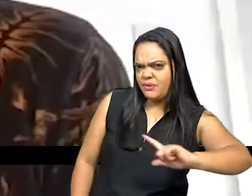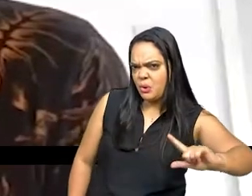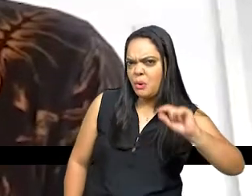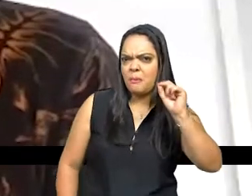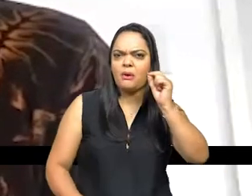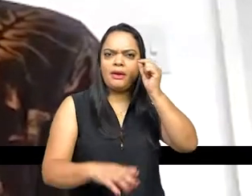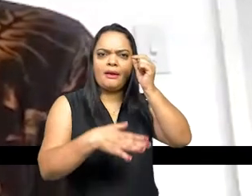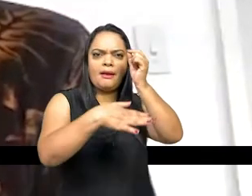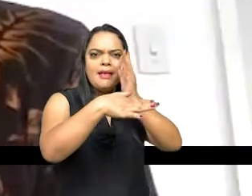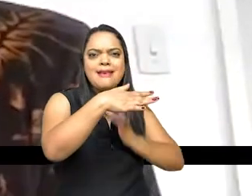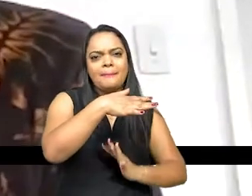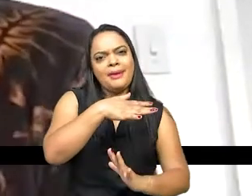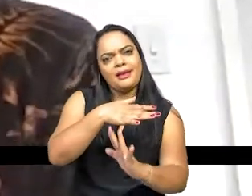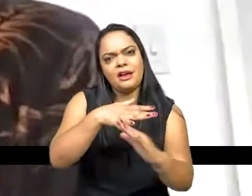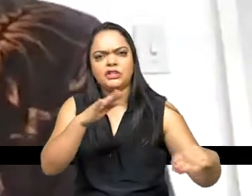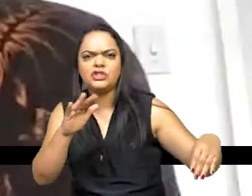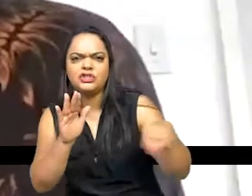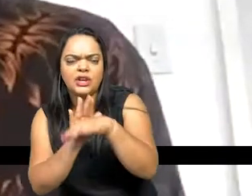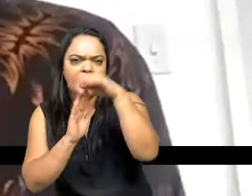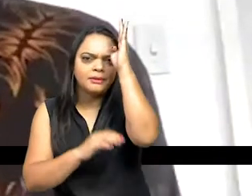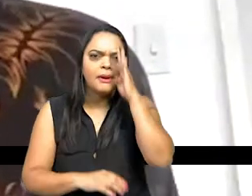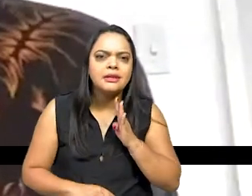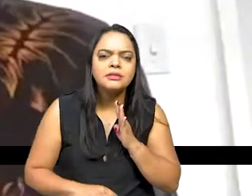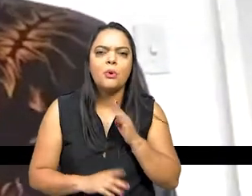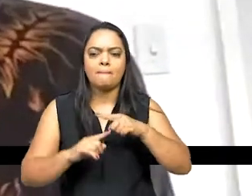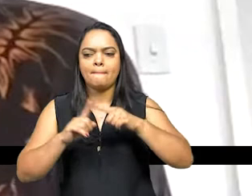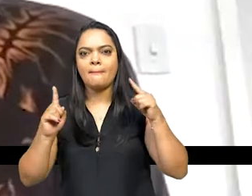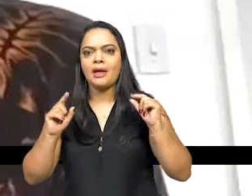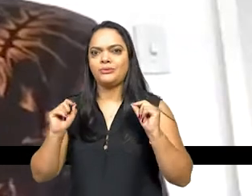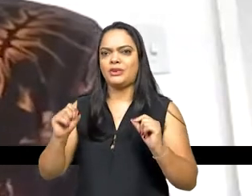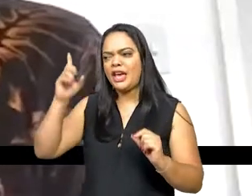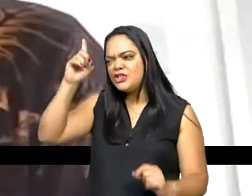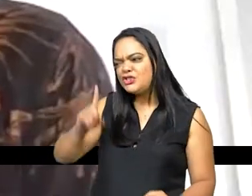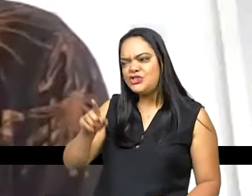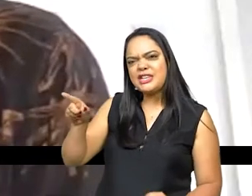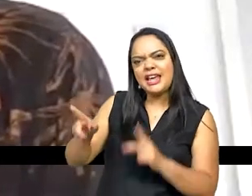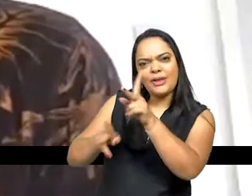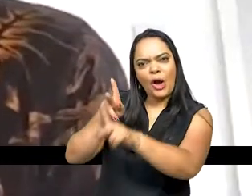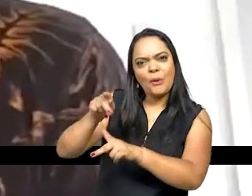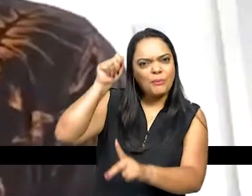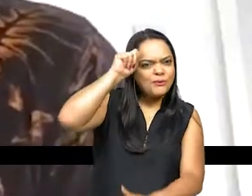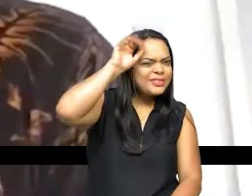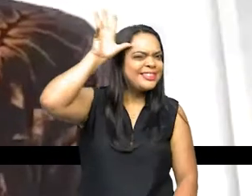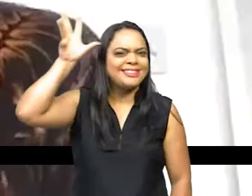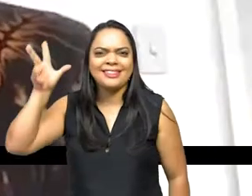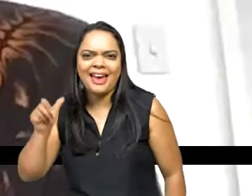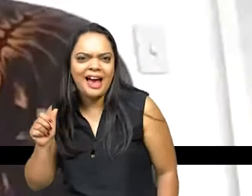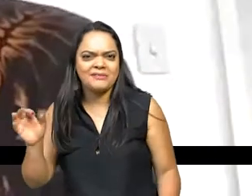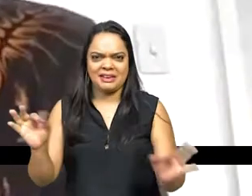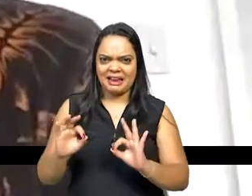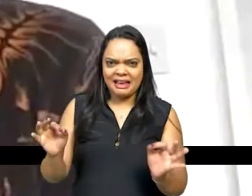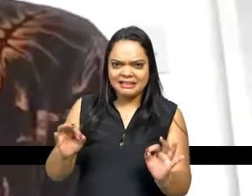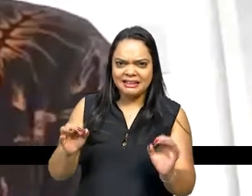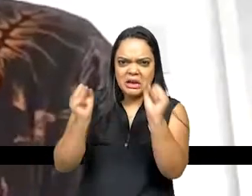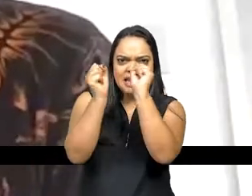imigrantes naturalizados brasileiros no Brasil, e não estava disposto a conceder direitos para os africanos, para os libertos e